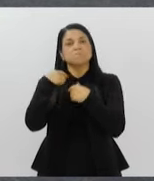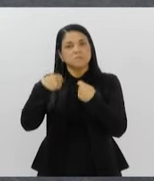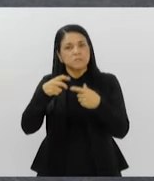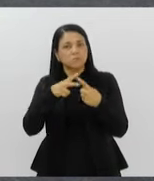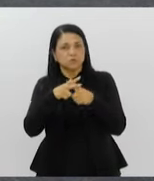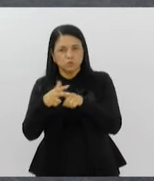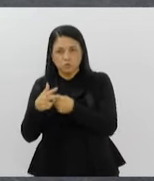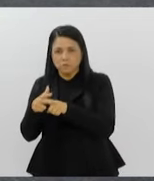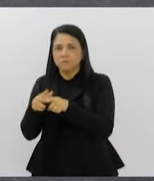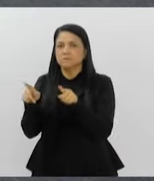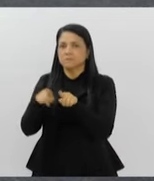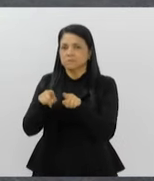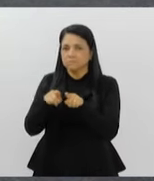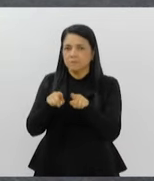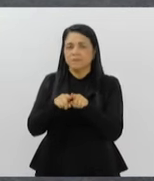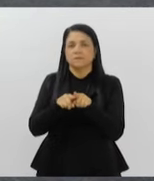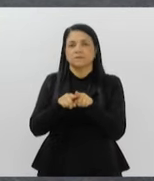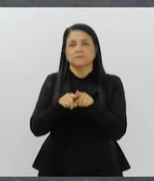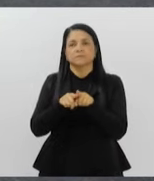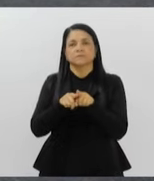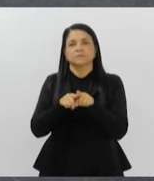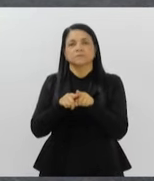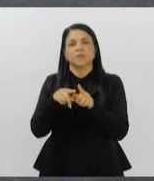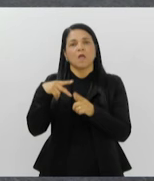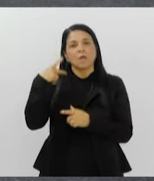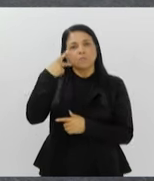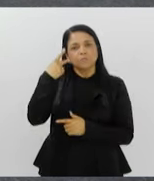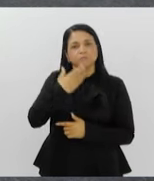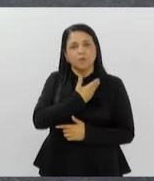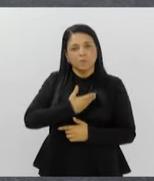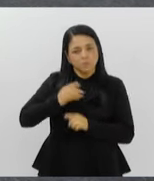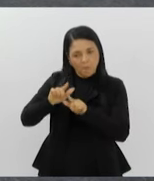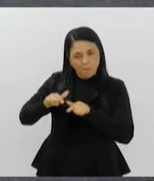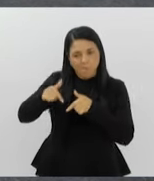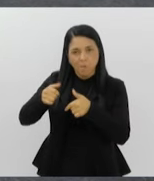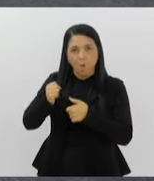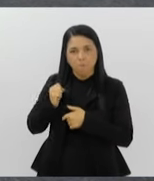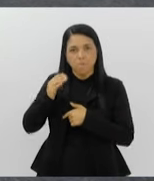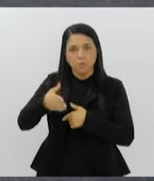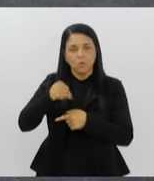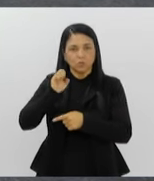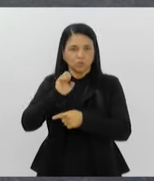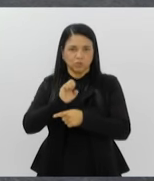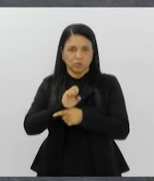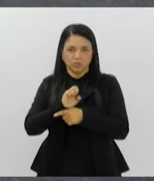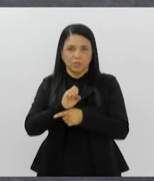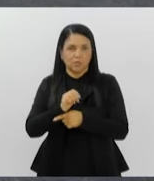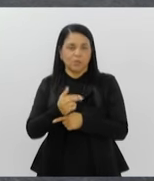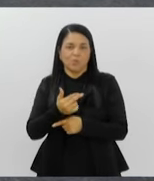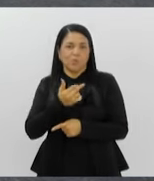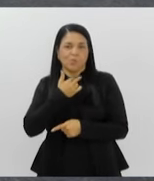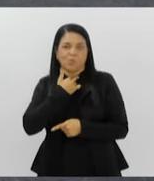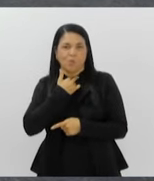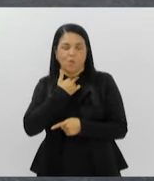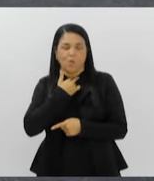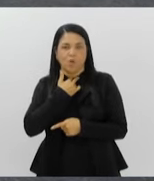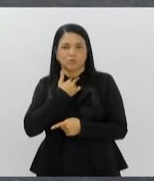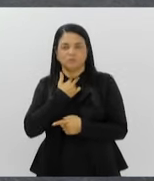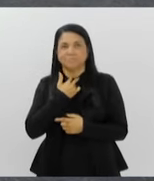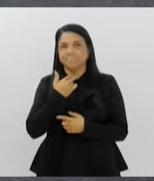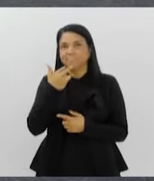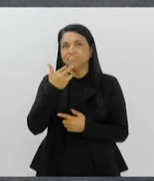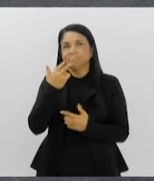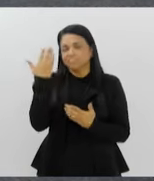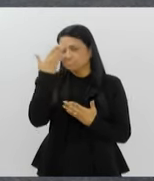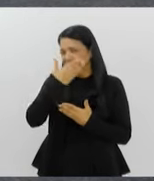e nós temos que também fazer a política pública acontecer, e o Estado não pode ser cego frente a essas